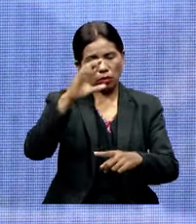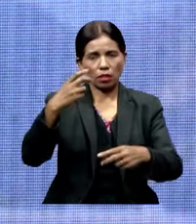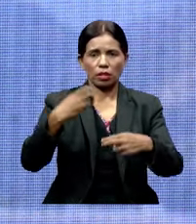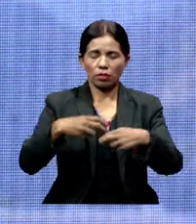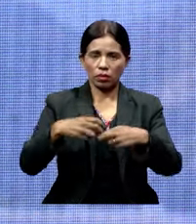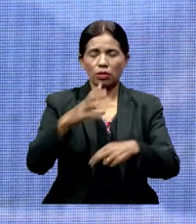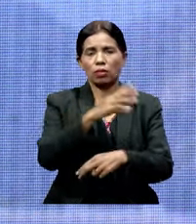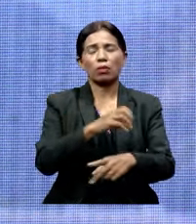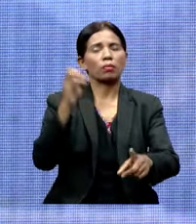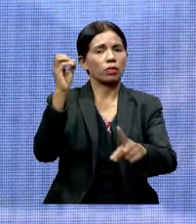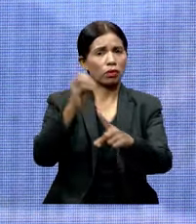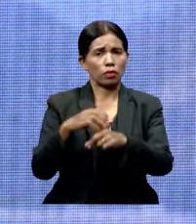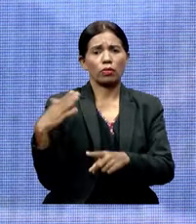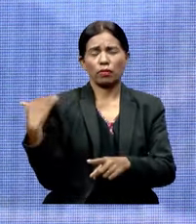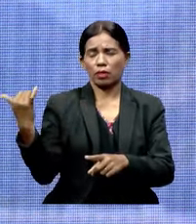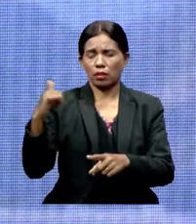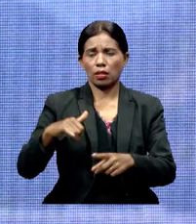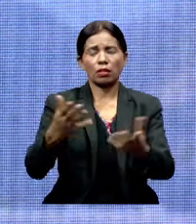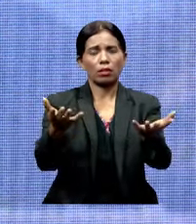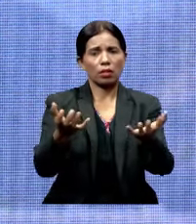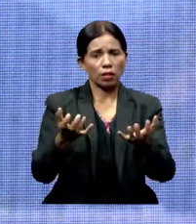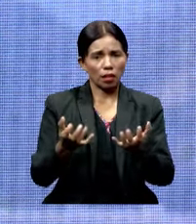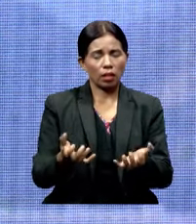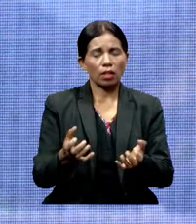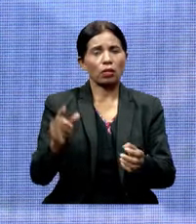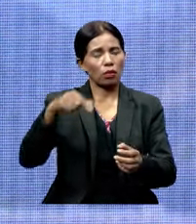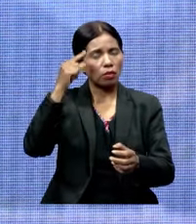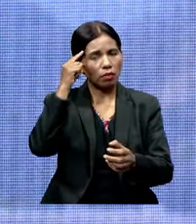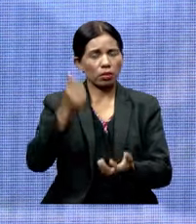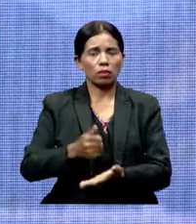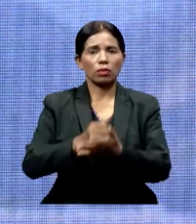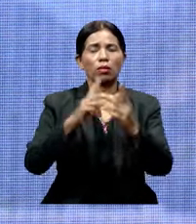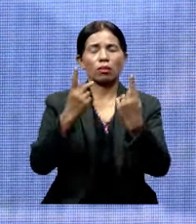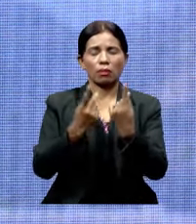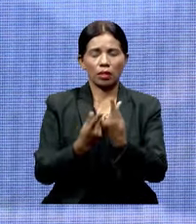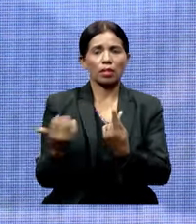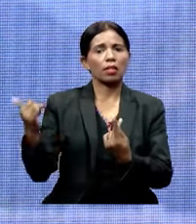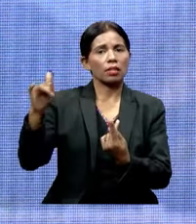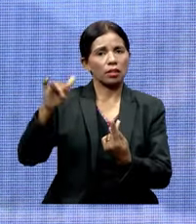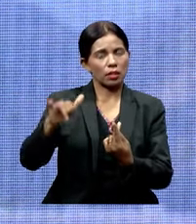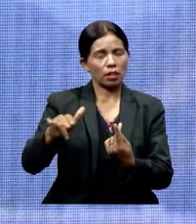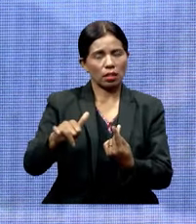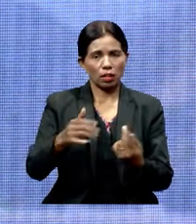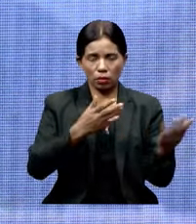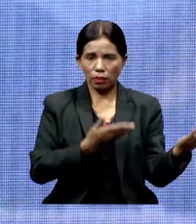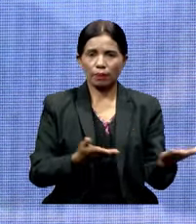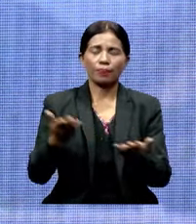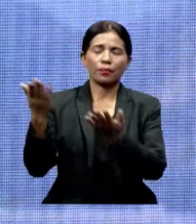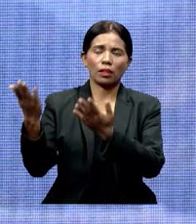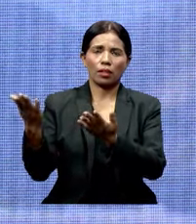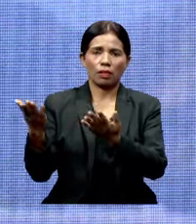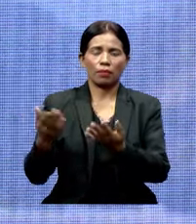oportunidade. Joven sira tenki hola iniciativa no governo se apoio empresas lokais sira atu arranca no